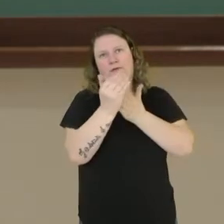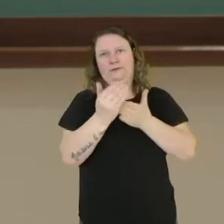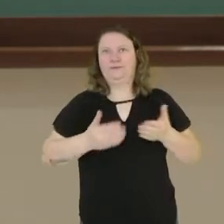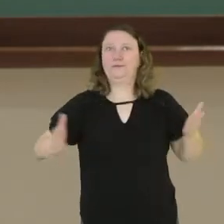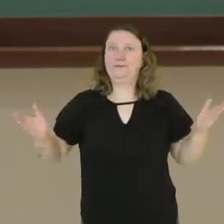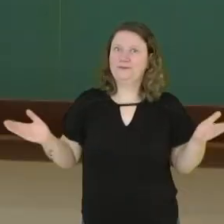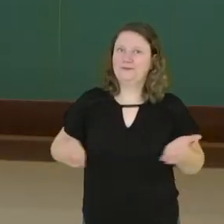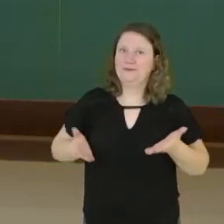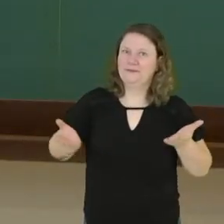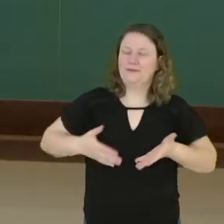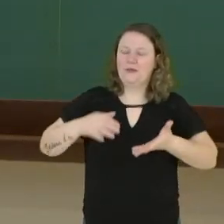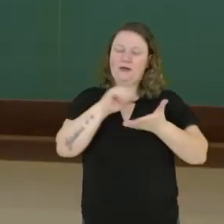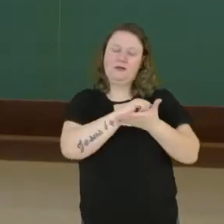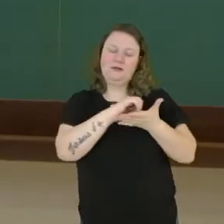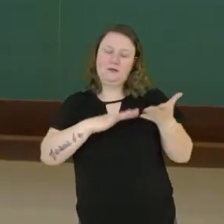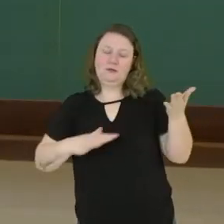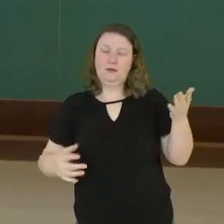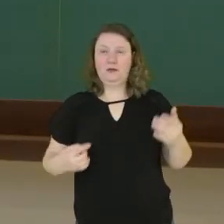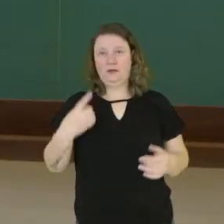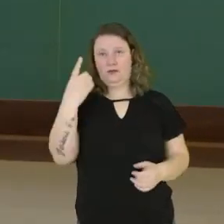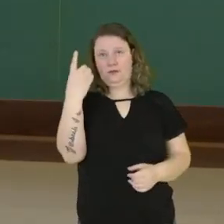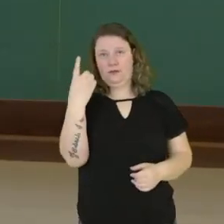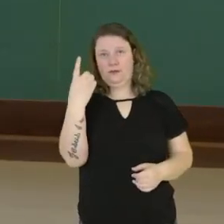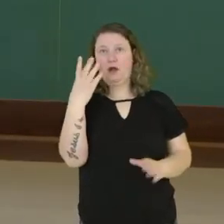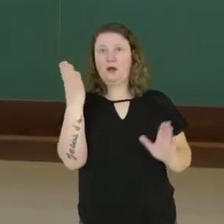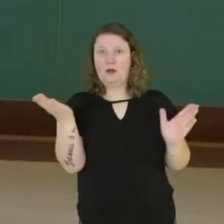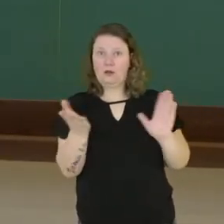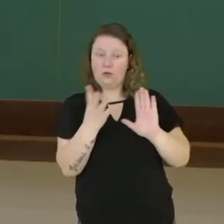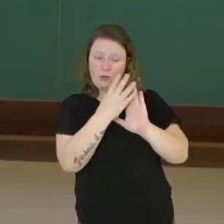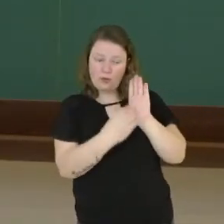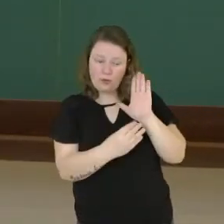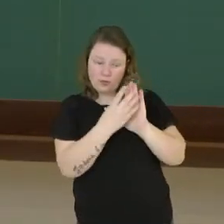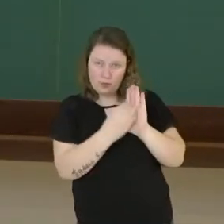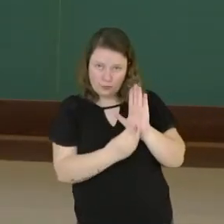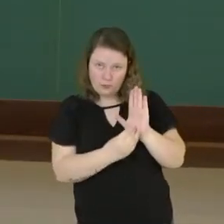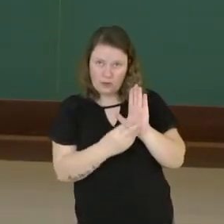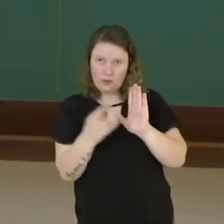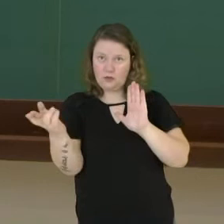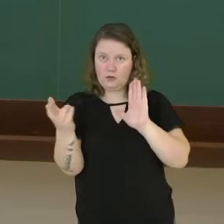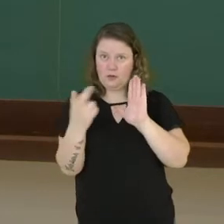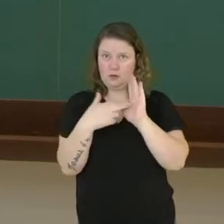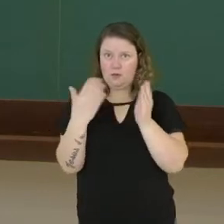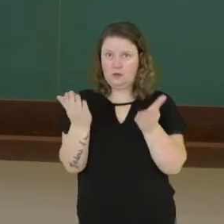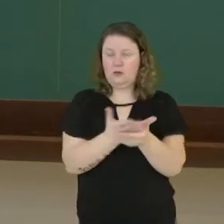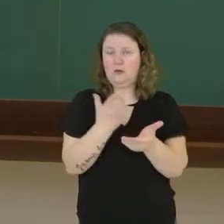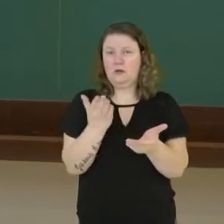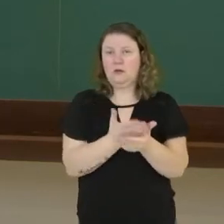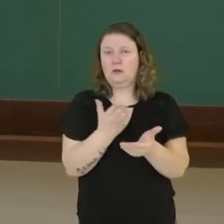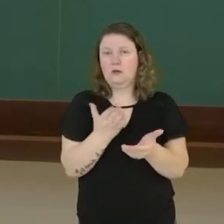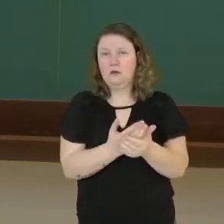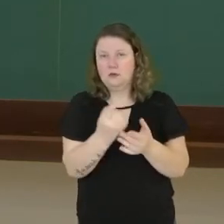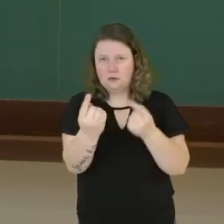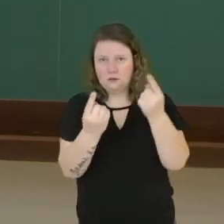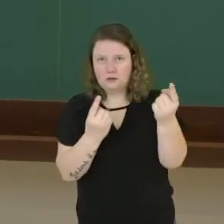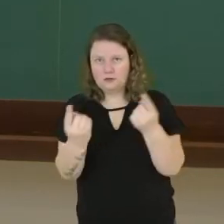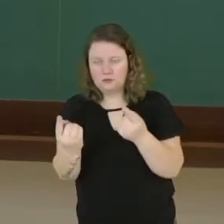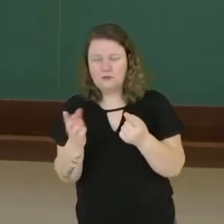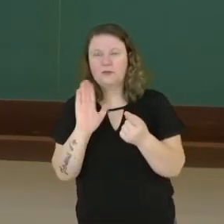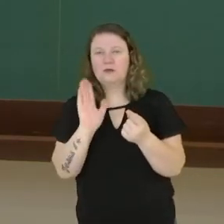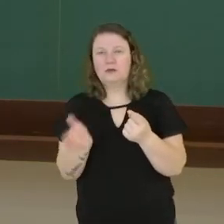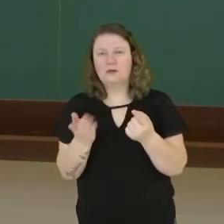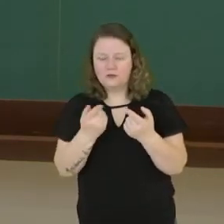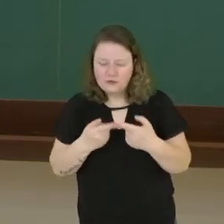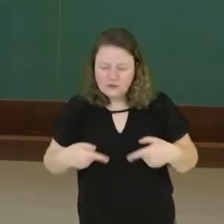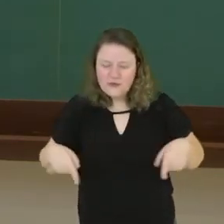Chegamos na nossa primeira atividade. Eu quero que vocês copiem, respondam no caderno de vocês essa questão e daí a gente já vai voltar